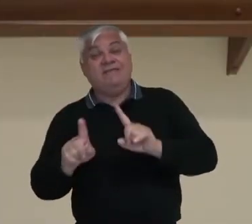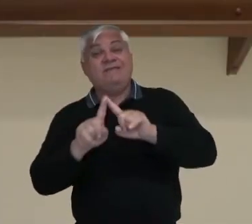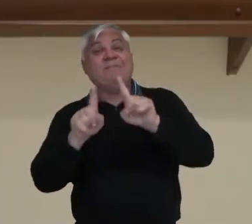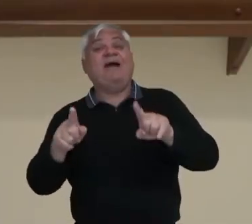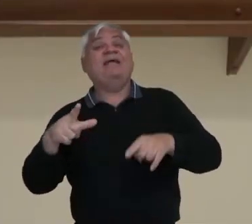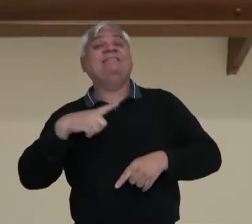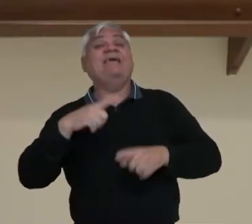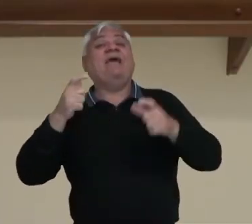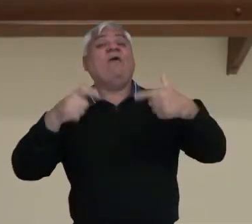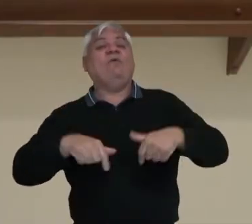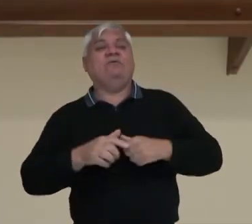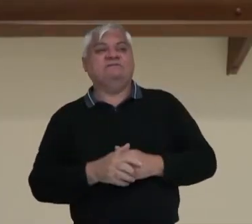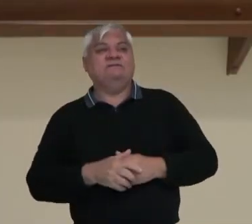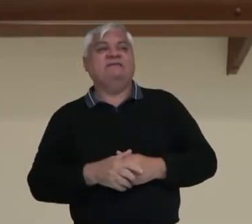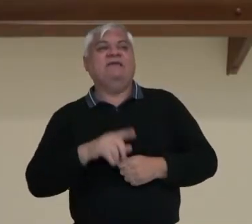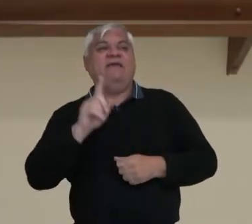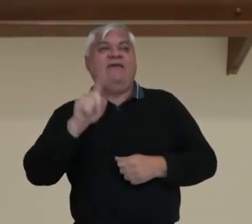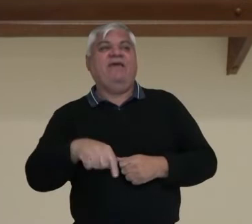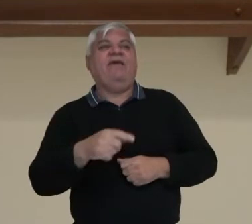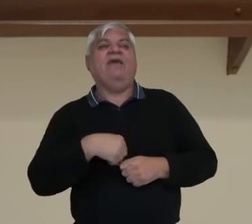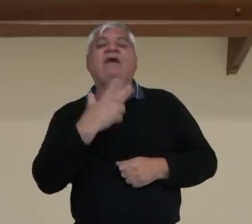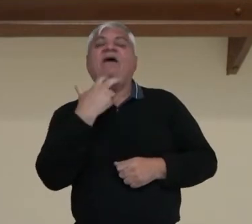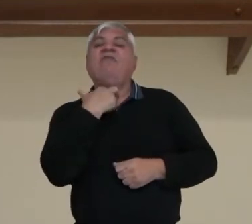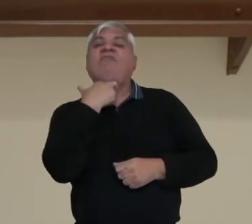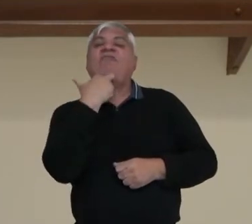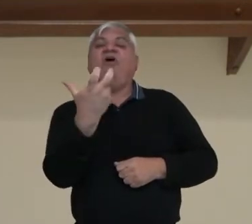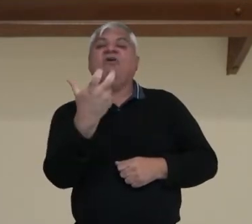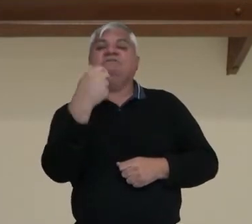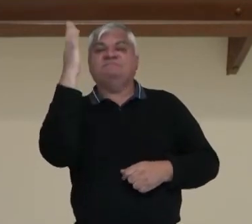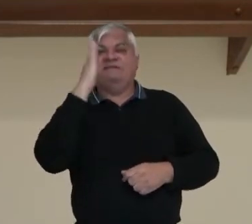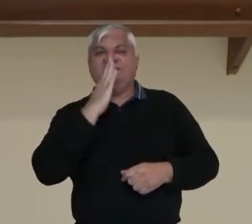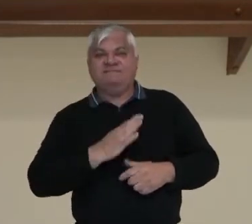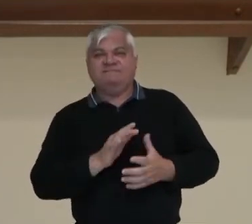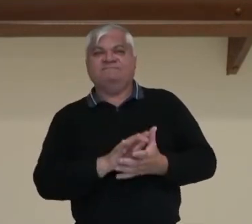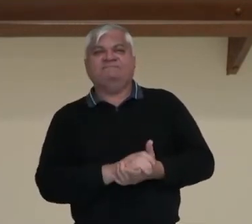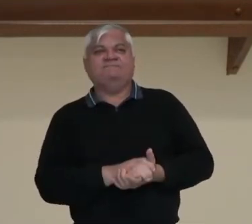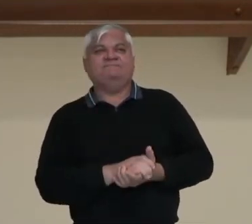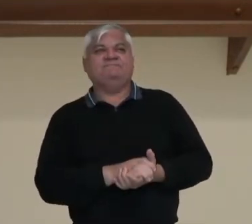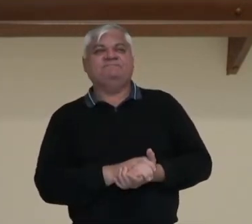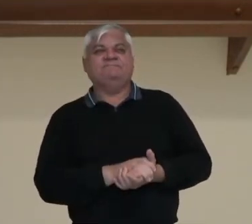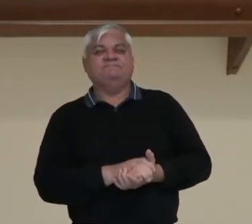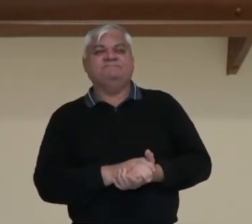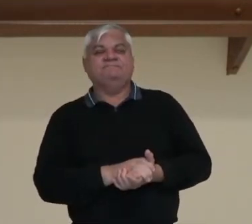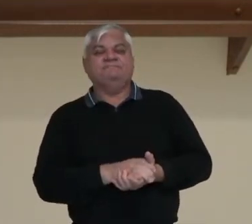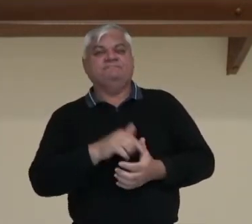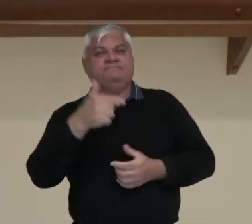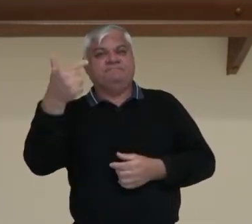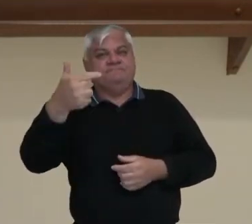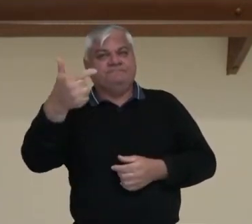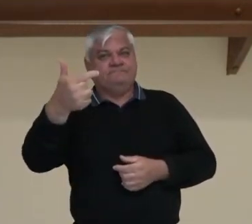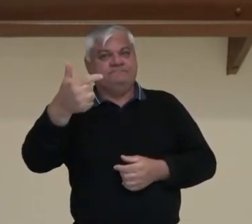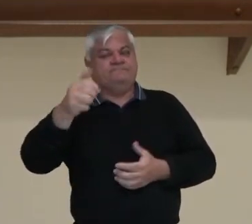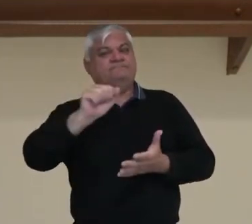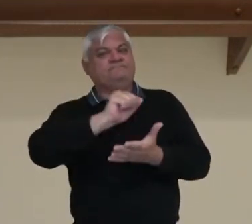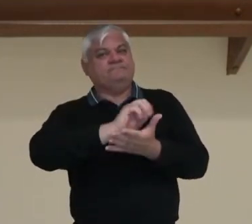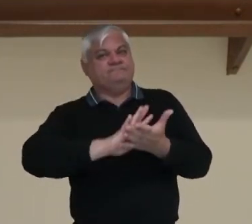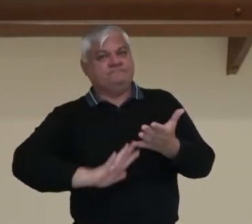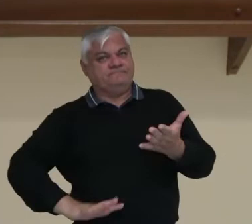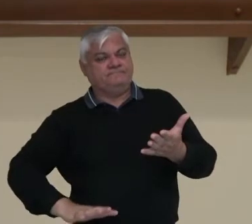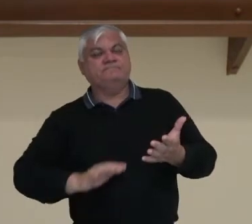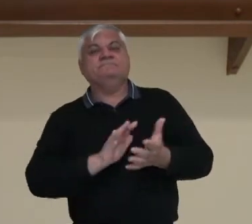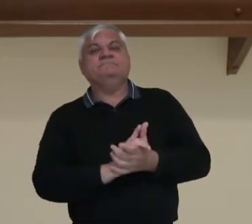mas hoje ela é chamada de A Voz do Brasil. Bom, chegamos aqui na nossa